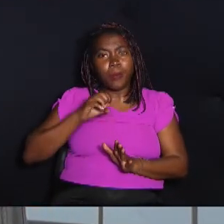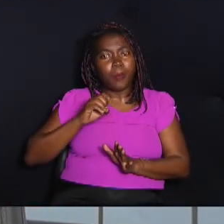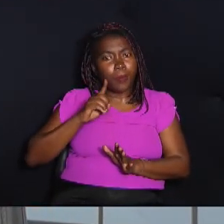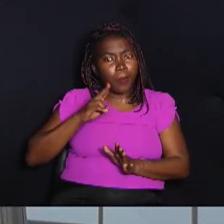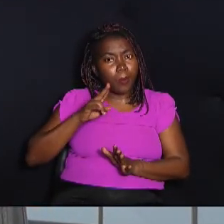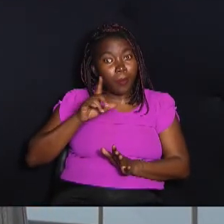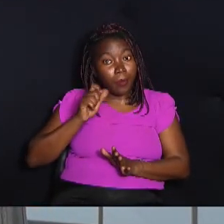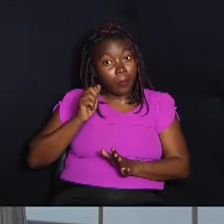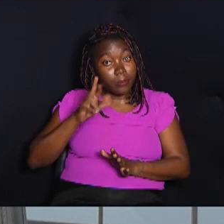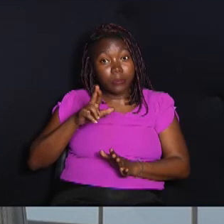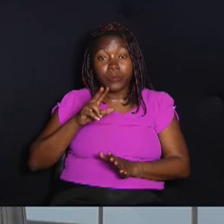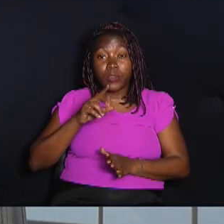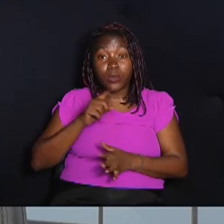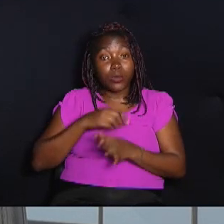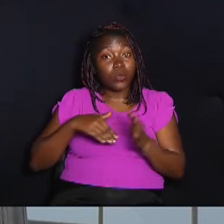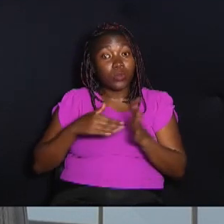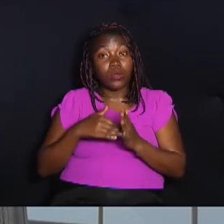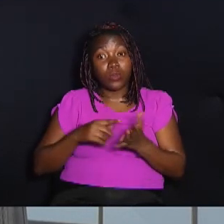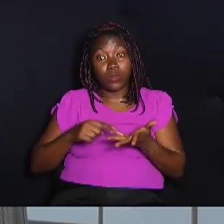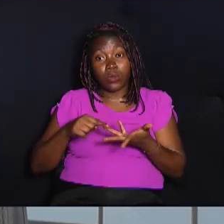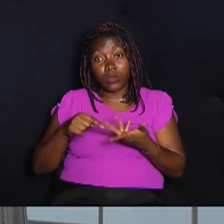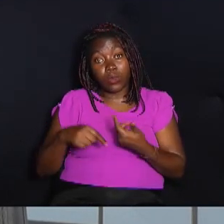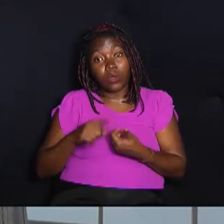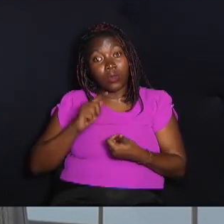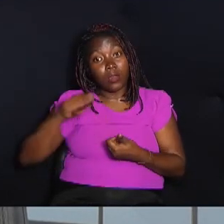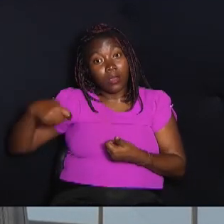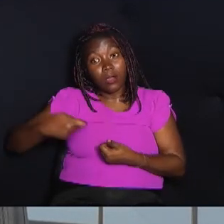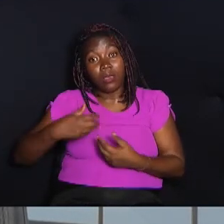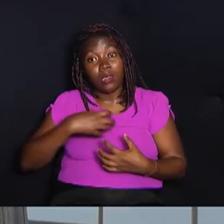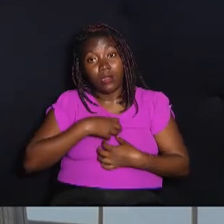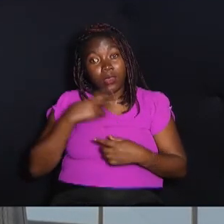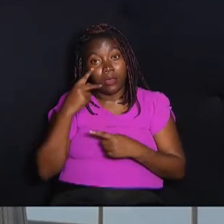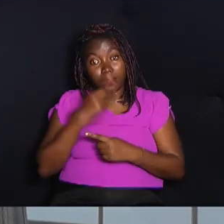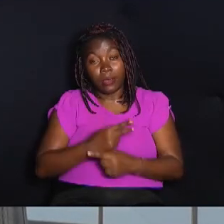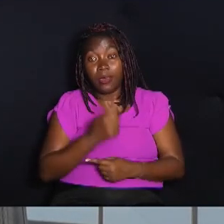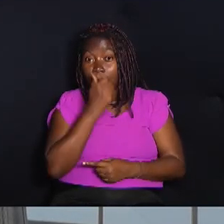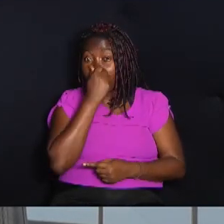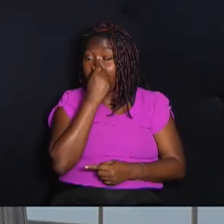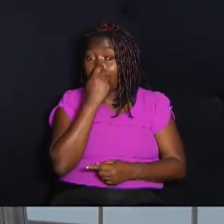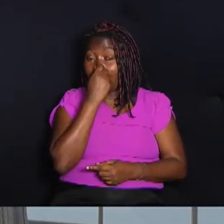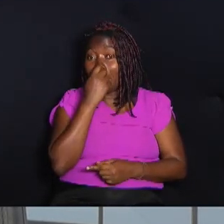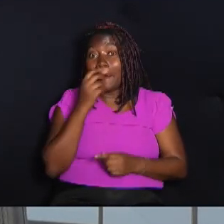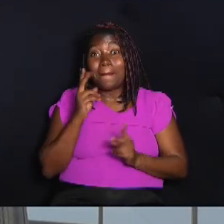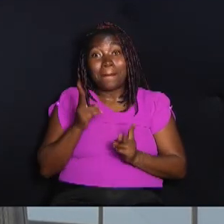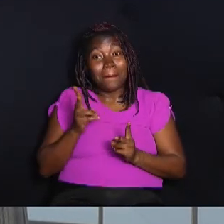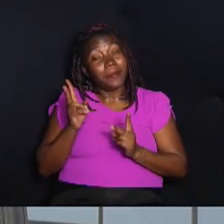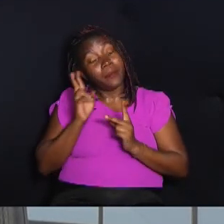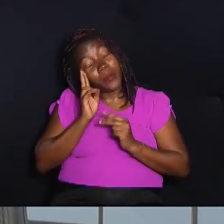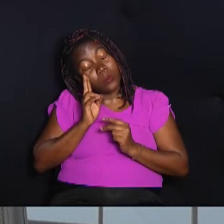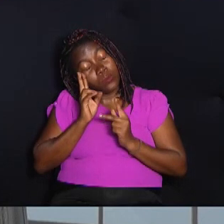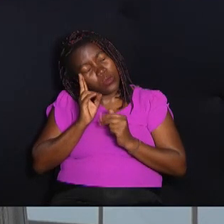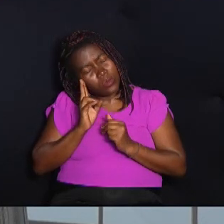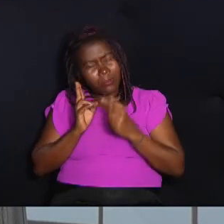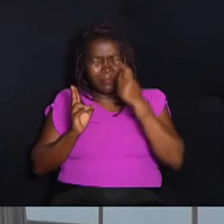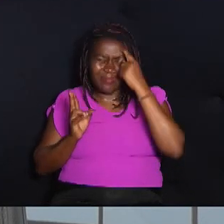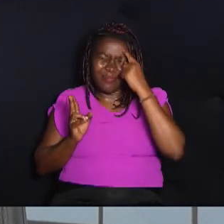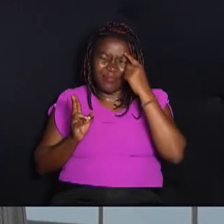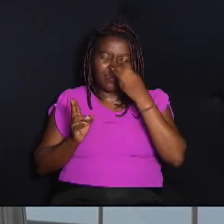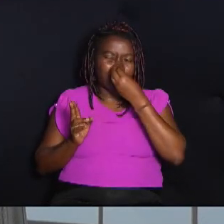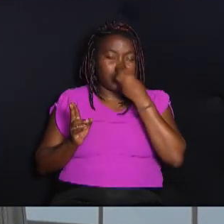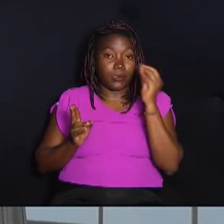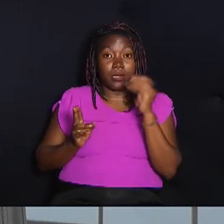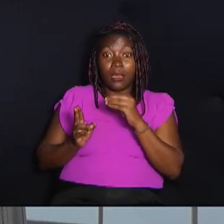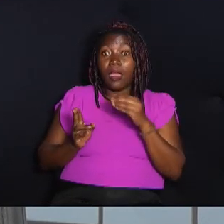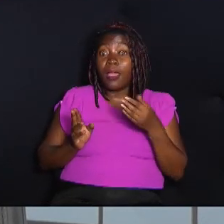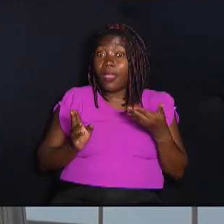Então, tudo isso são formas, né, da pessoa buscar. O próprio sono, que a gente não valoriza muito, né? Mas o